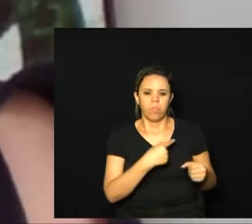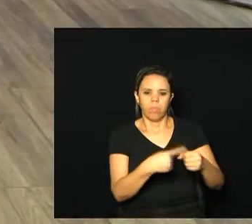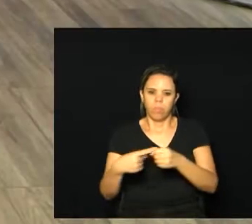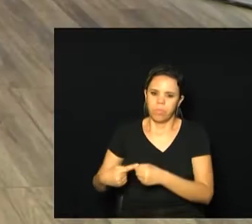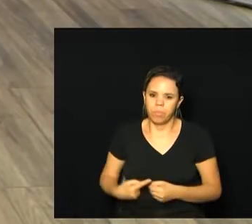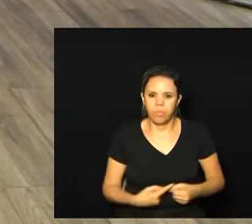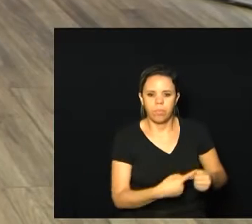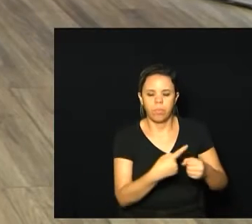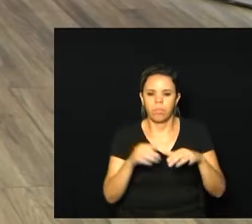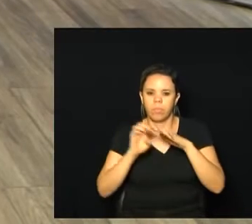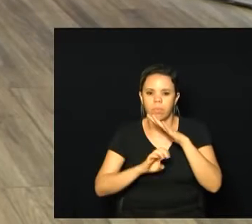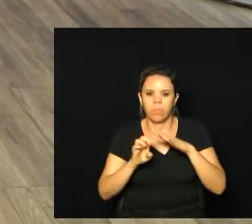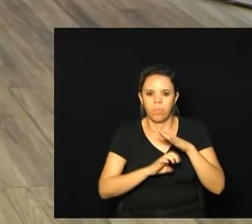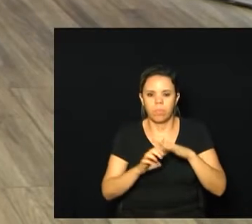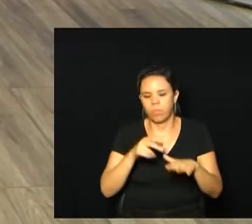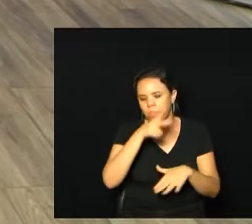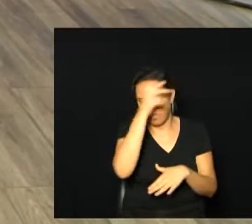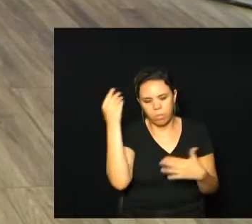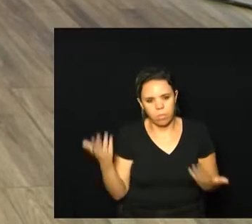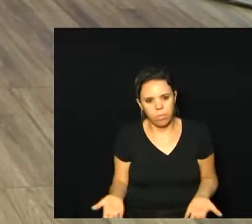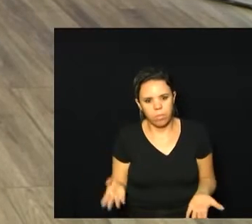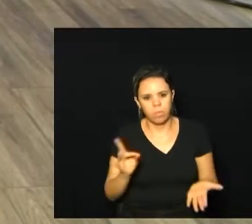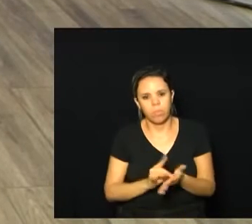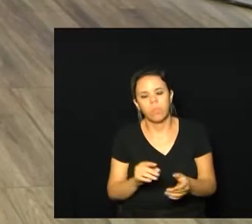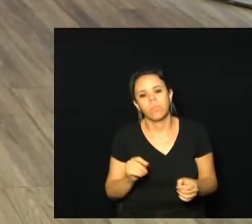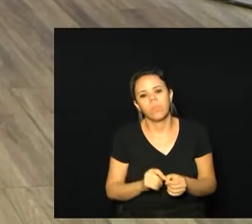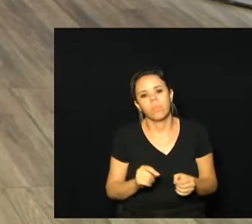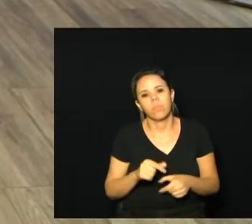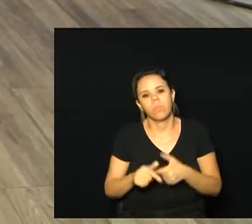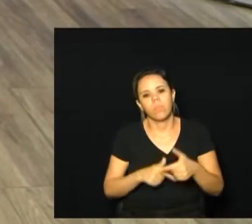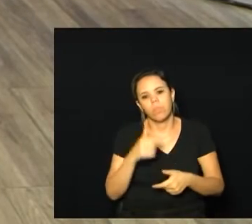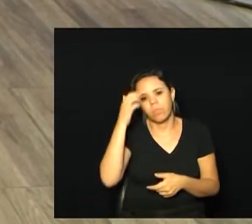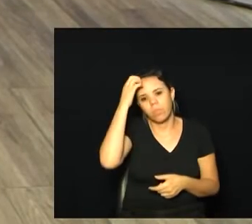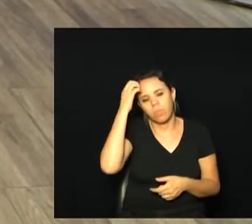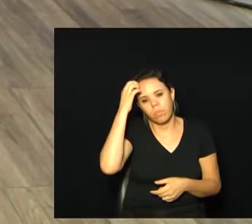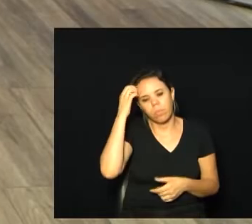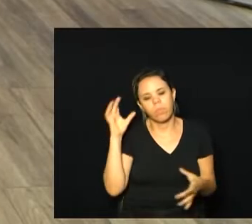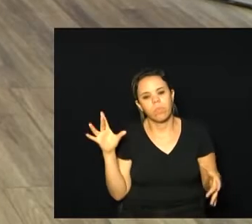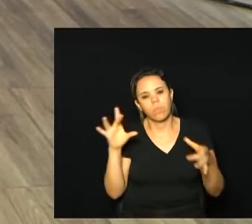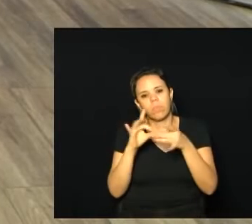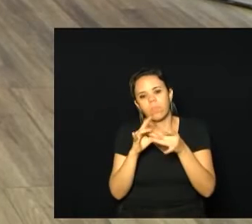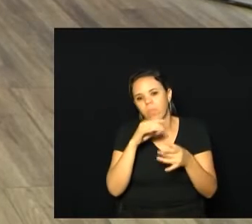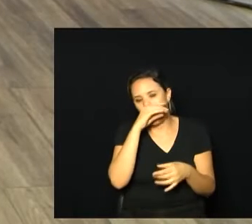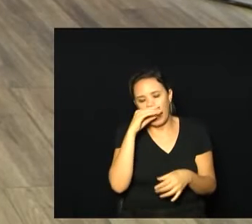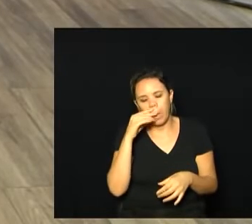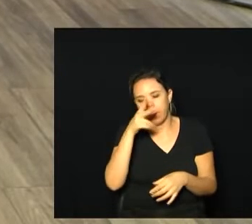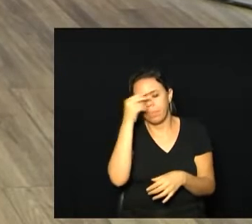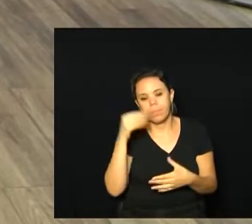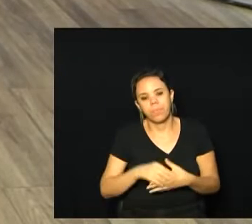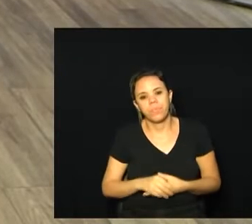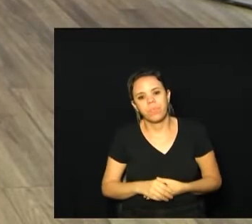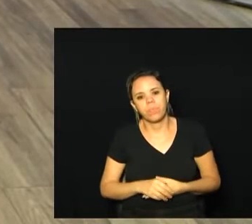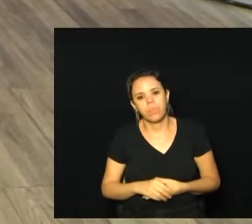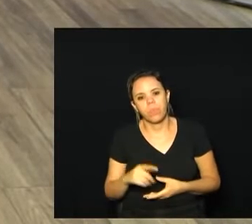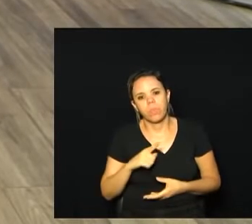em que as empresas públicas realizam este trabalho, que são vinculadas à prefeitura,